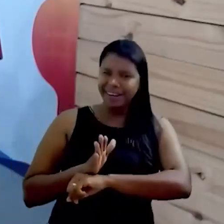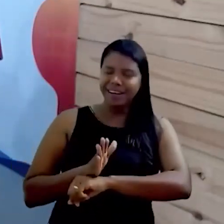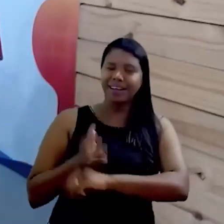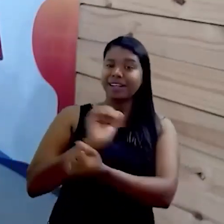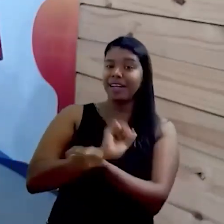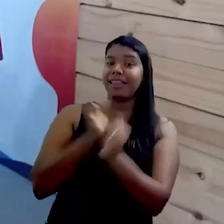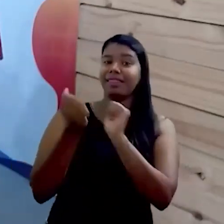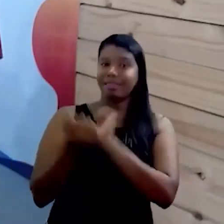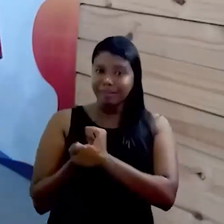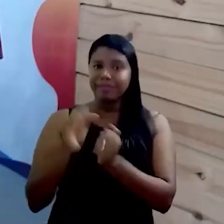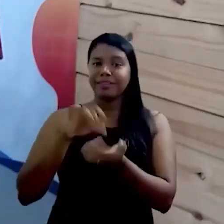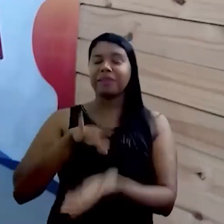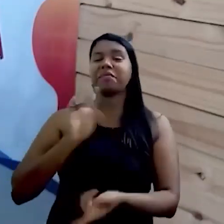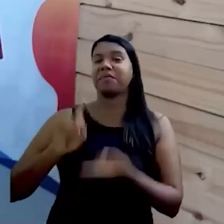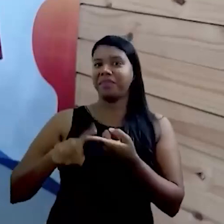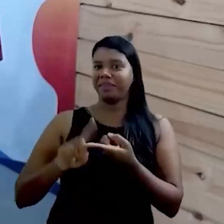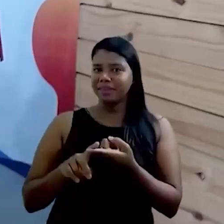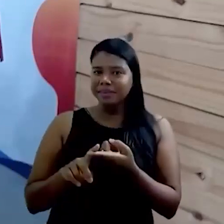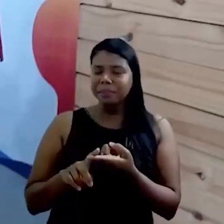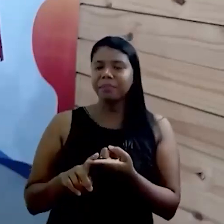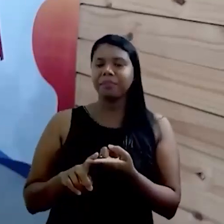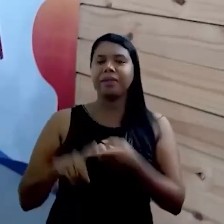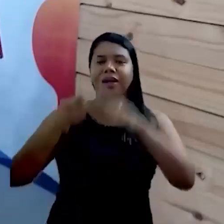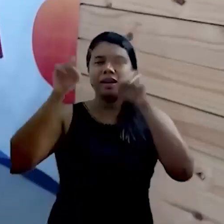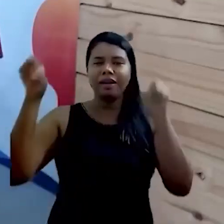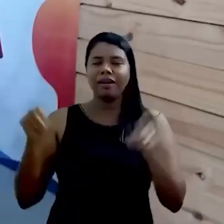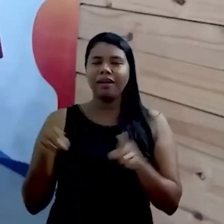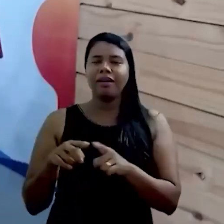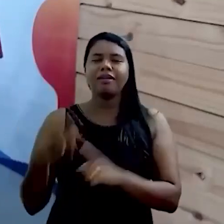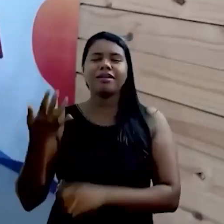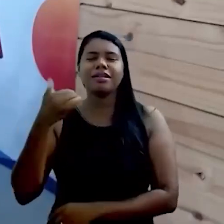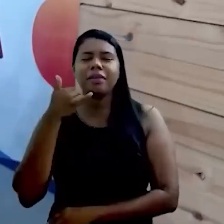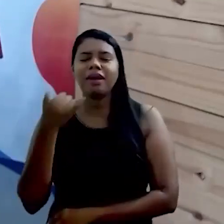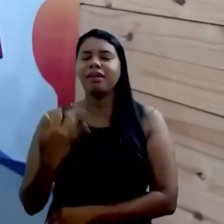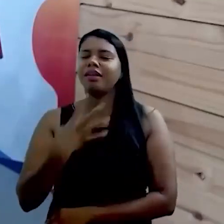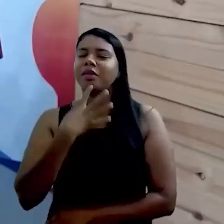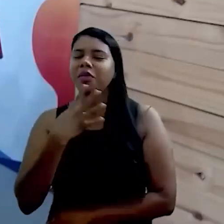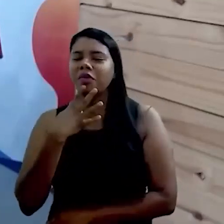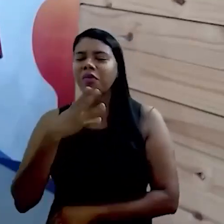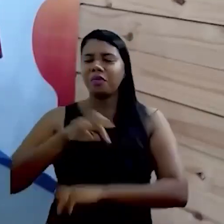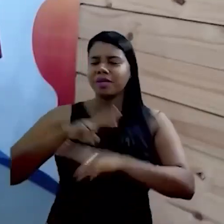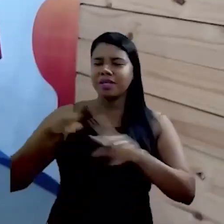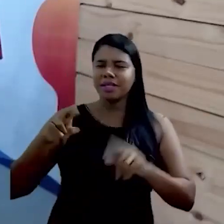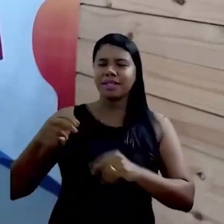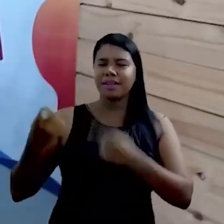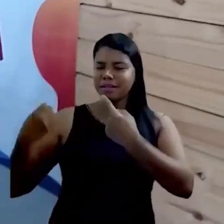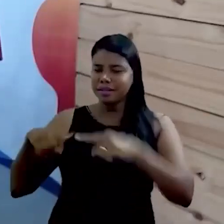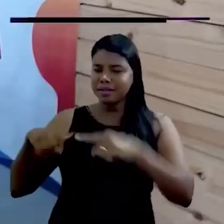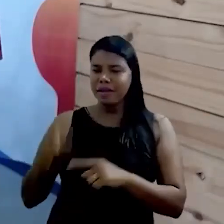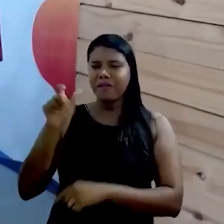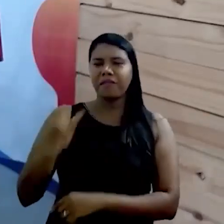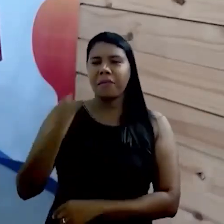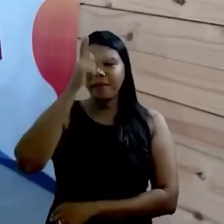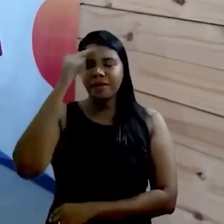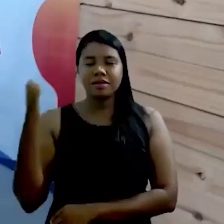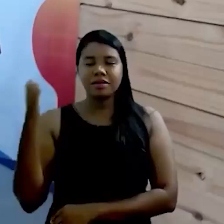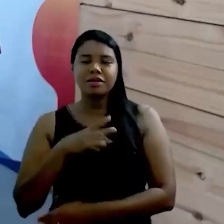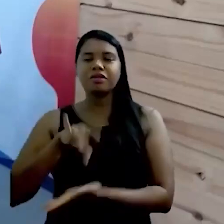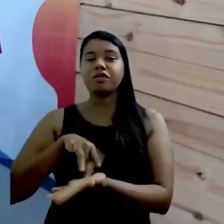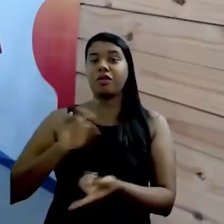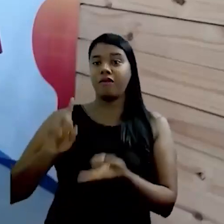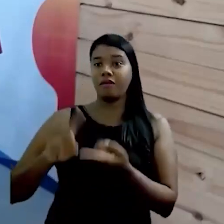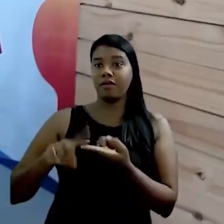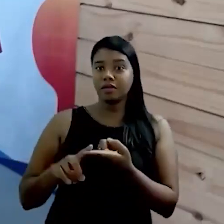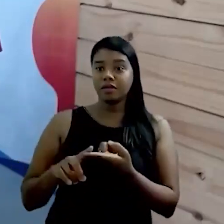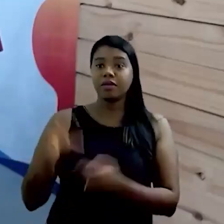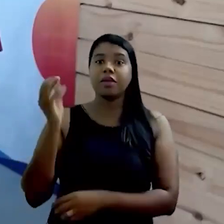a adaptabilidade, flexibilidade, tá sempre lidando com pessoas novas, diferentes, novos desafios. Exatamente, é super enriquecedor porque